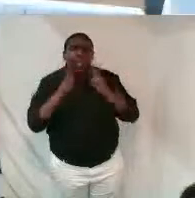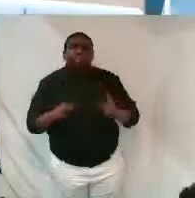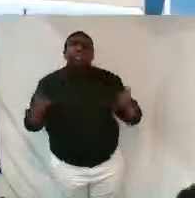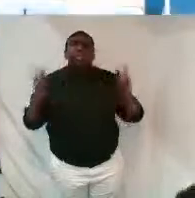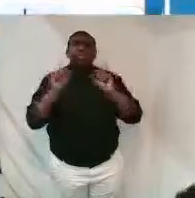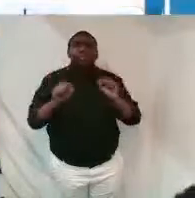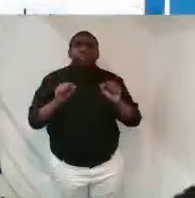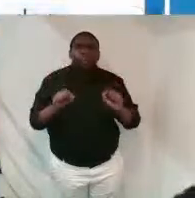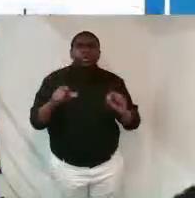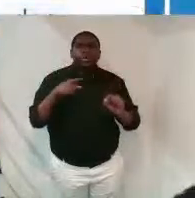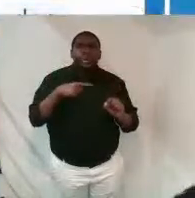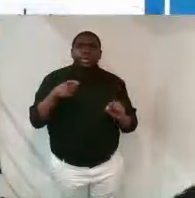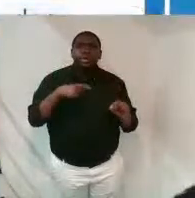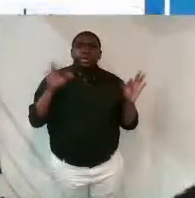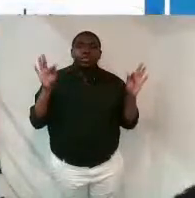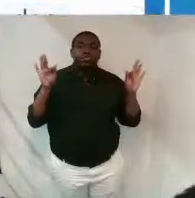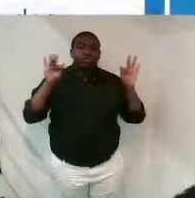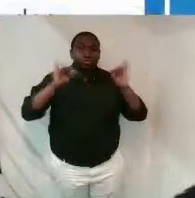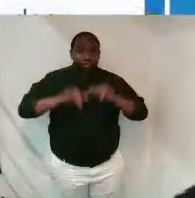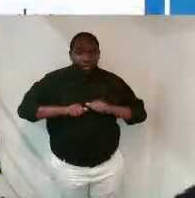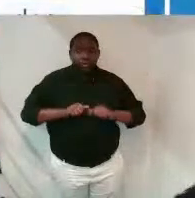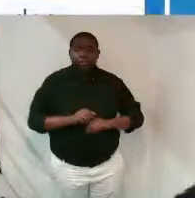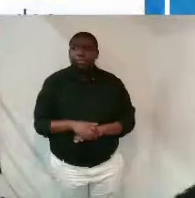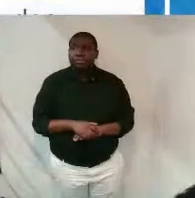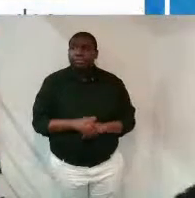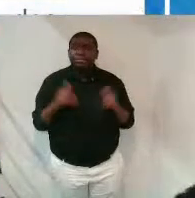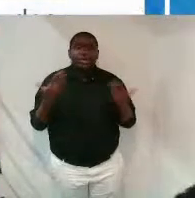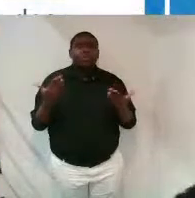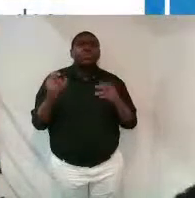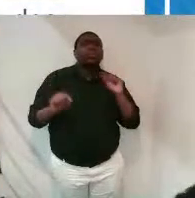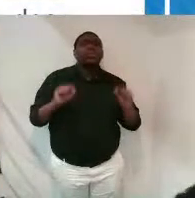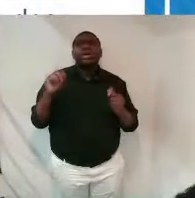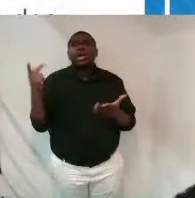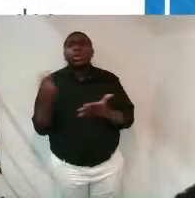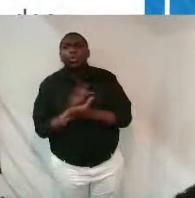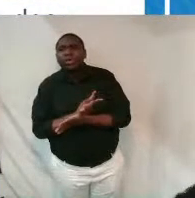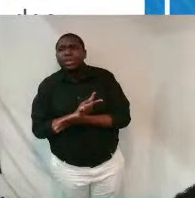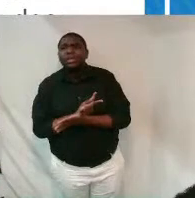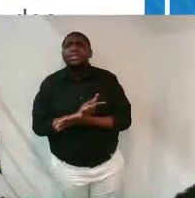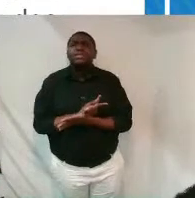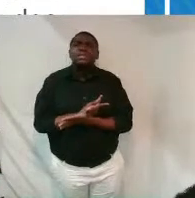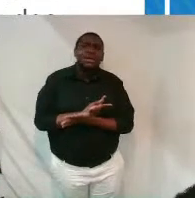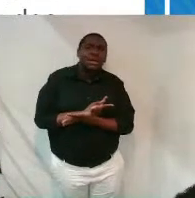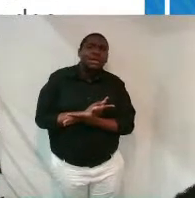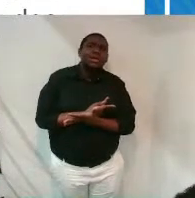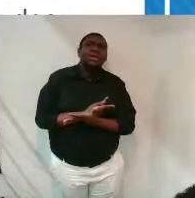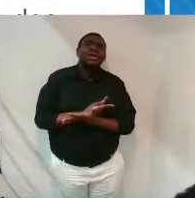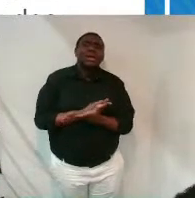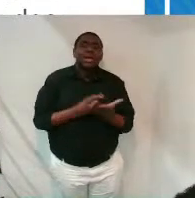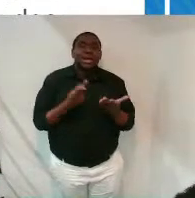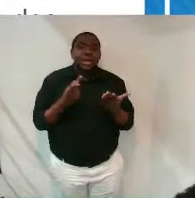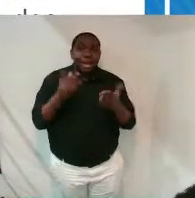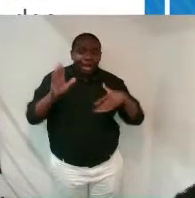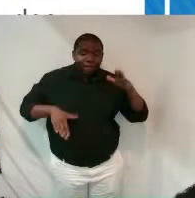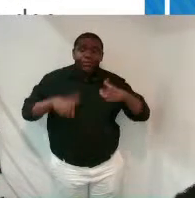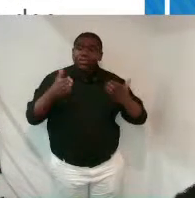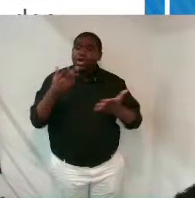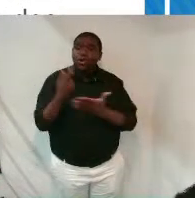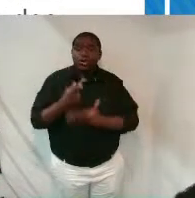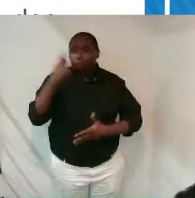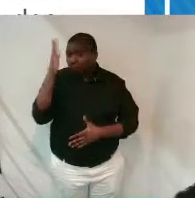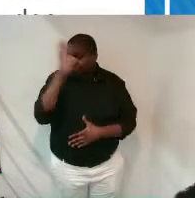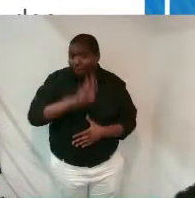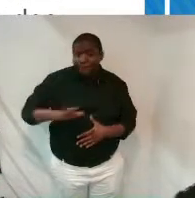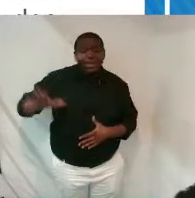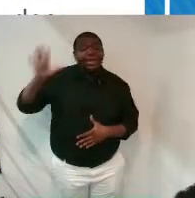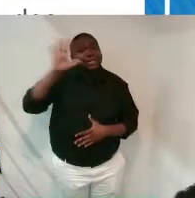está ao final. Então, o que acontece? Muitas das vezes, e isso acontece no Brasil inteiro, como a disposição